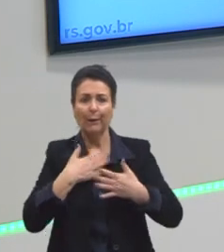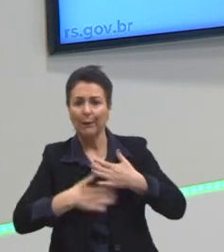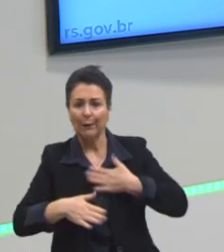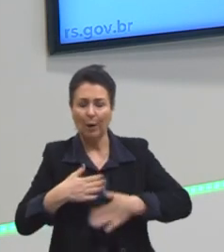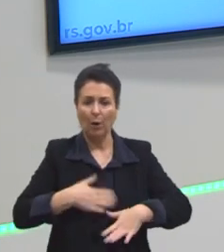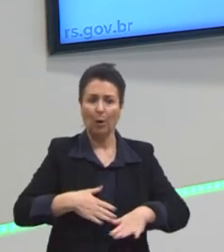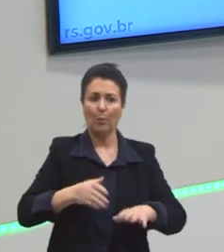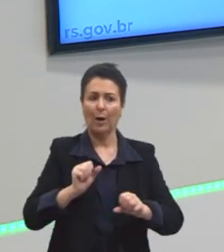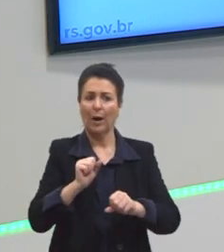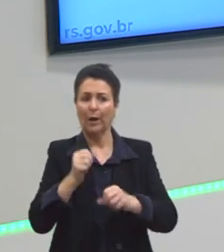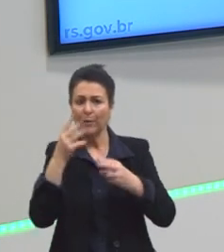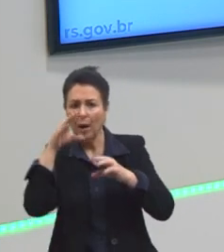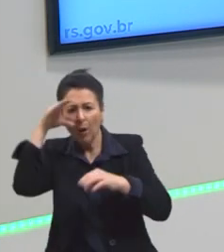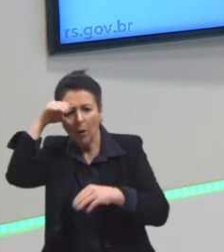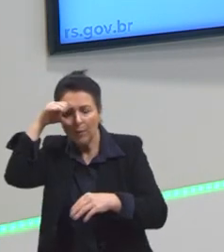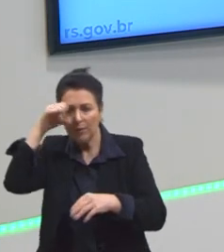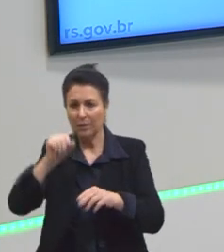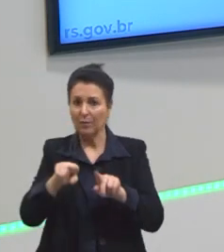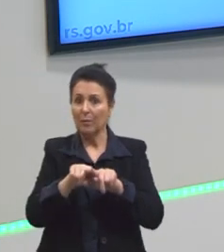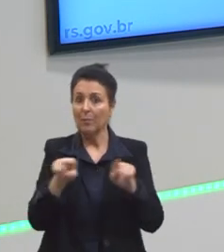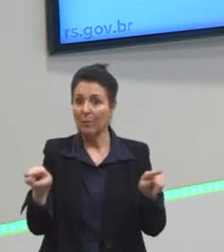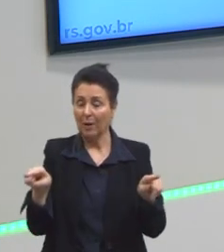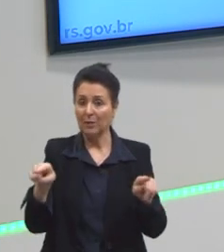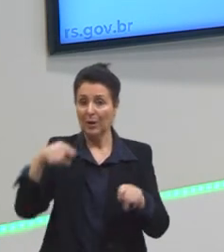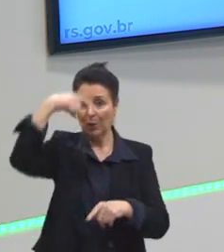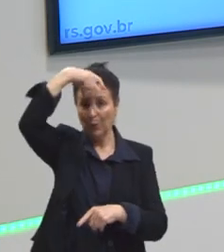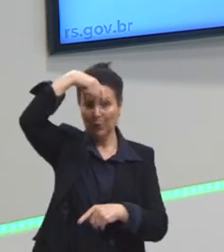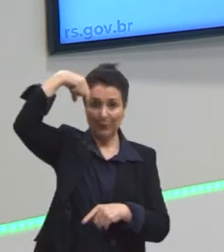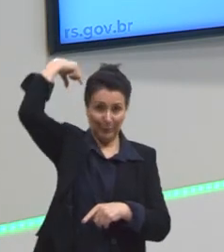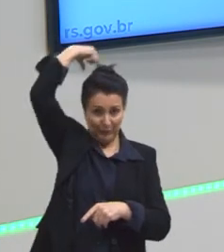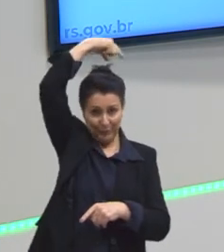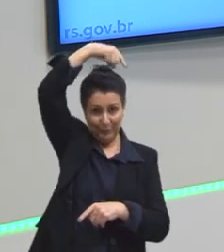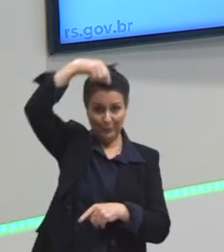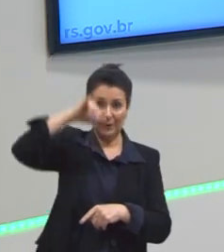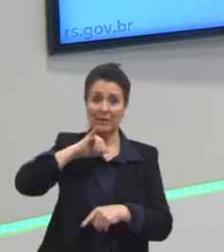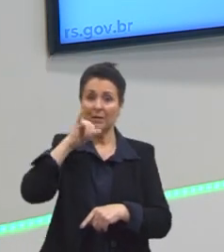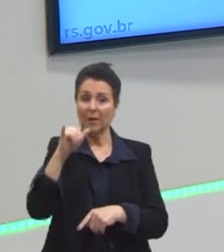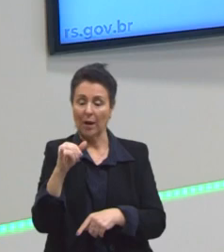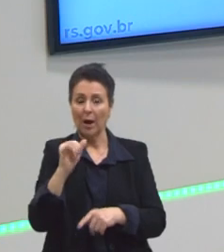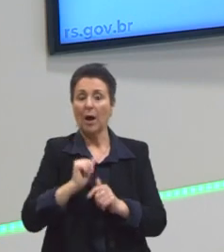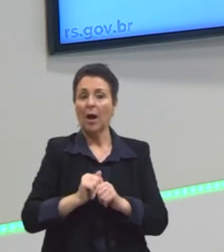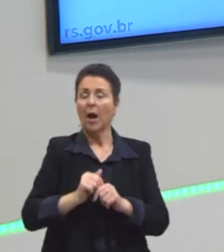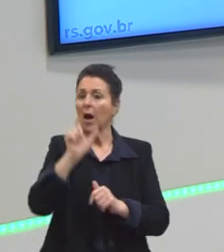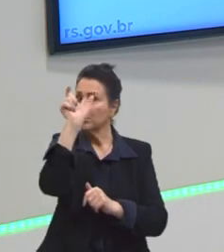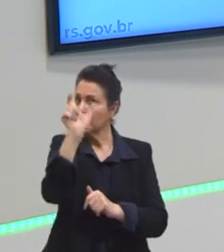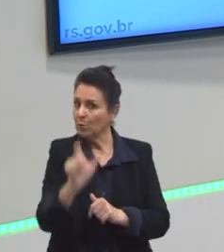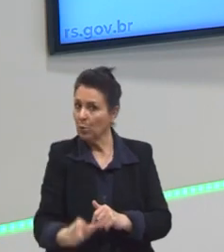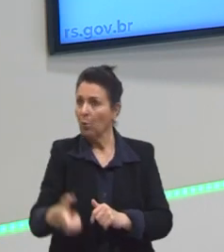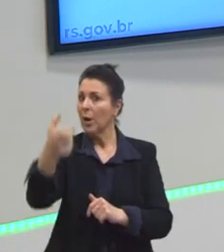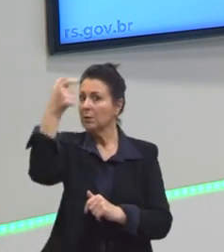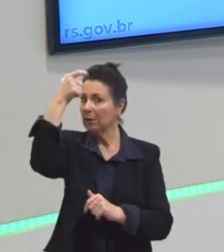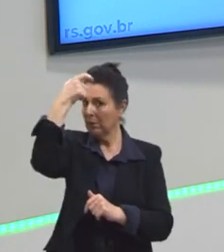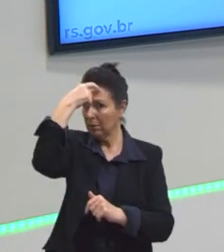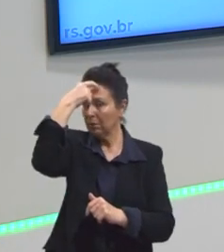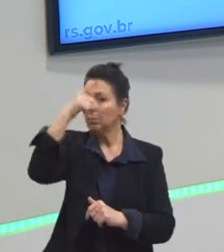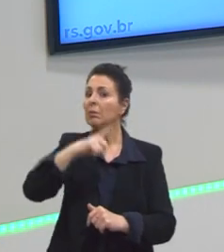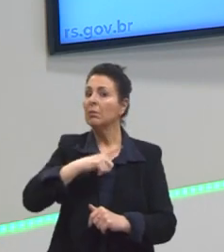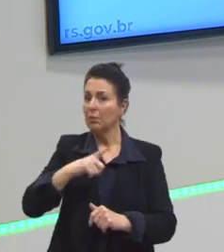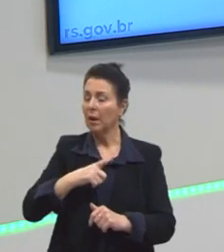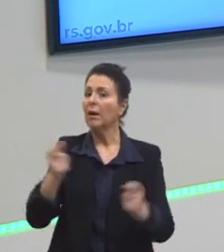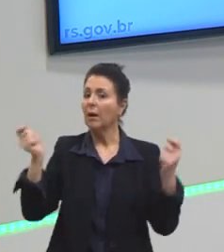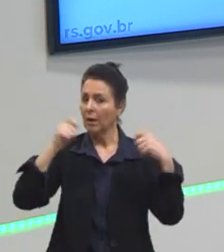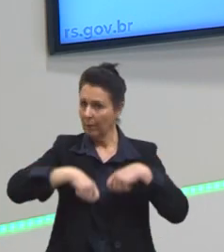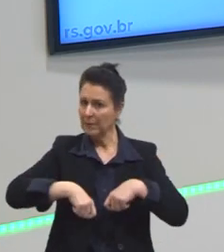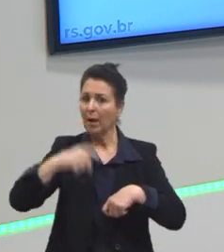mas o seu Tomás é quem nos julga que as pessoas ser humano pela sua consciência pela sua capacidade E